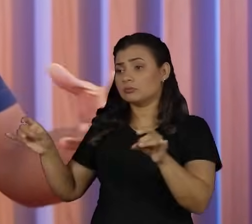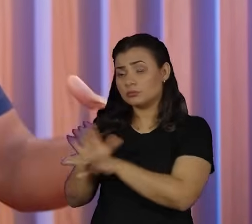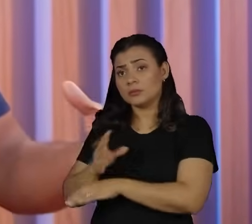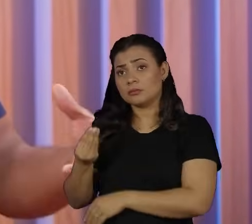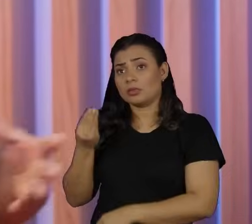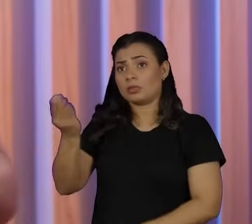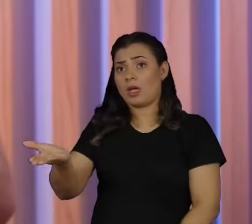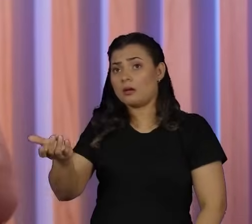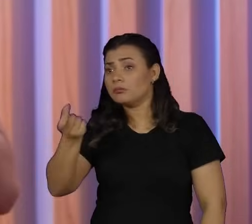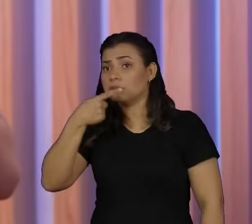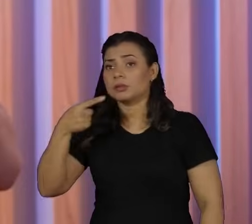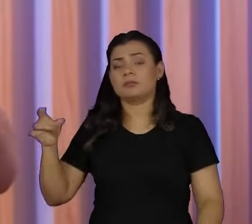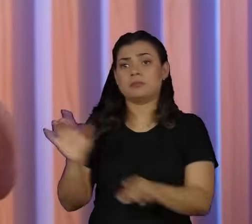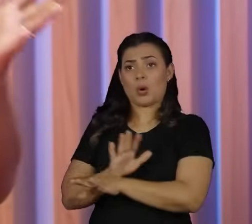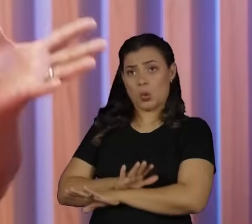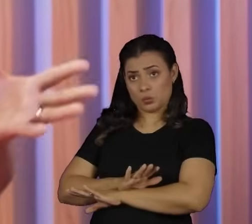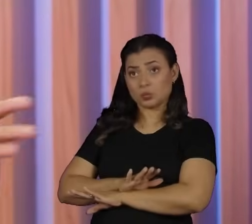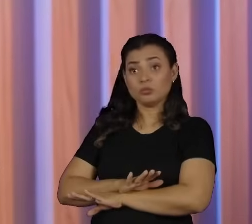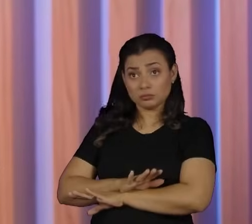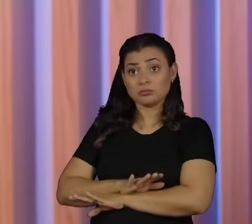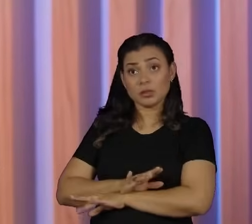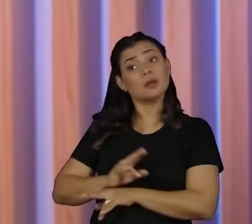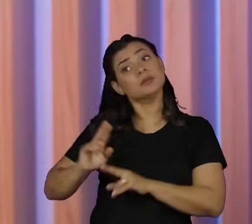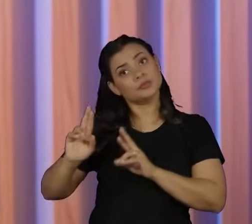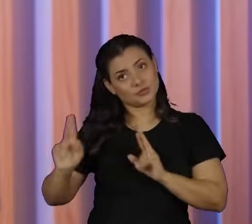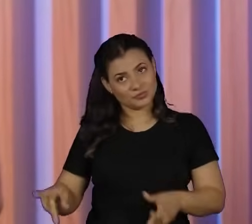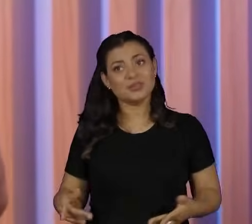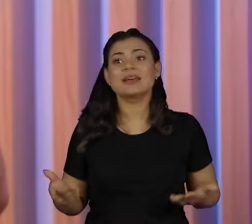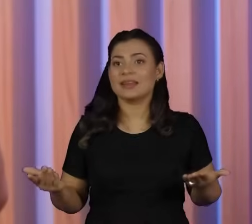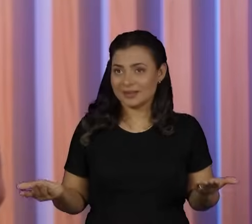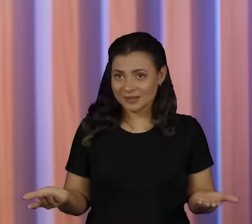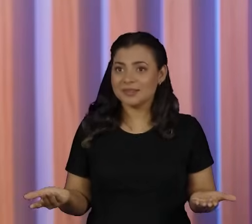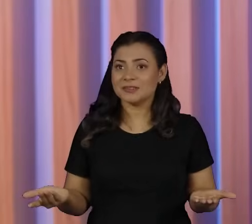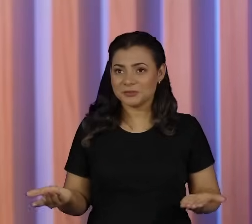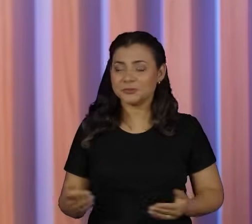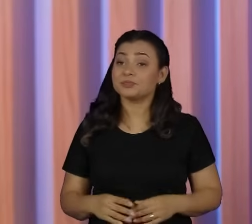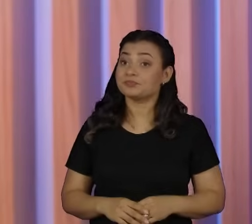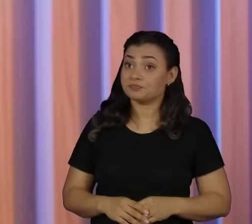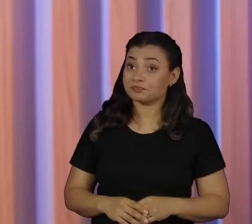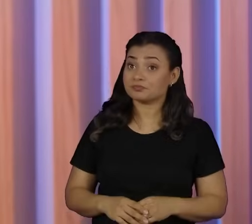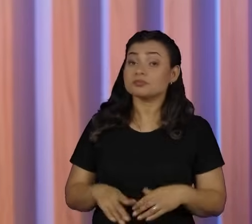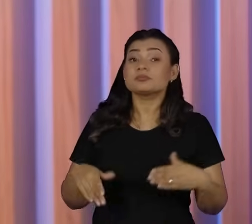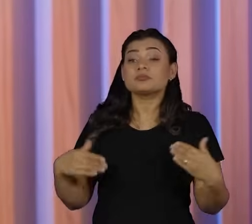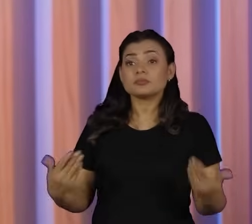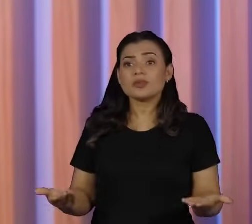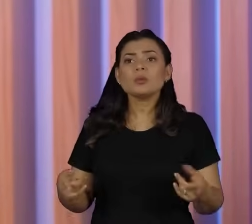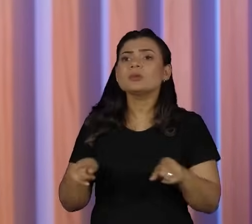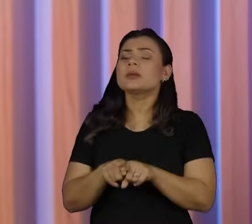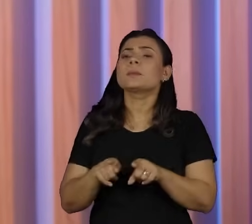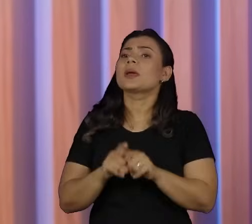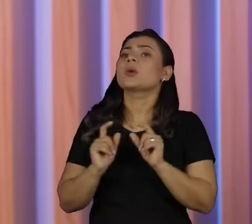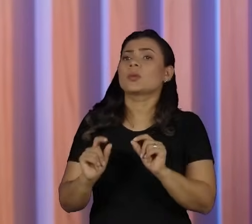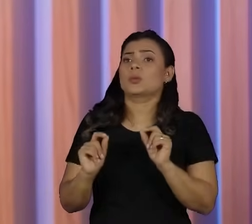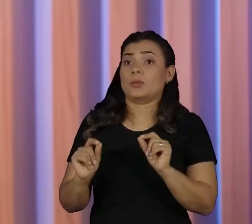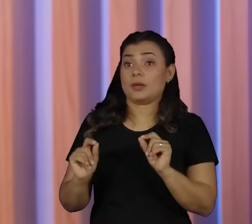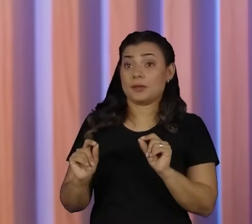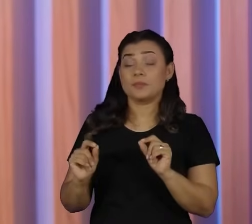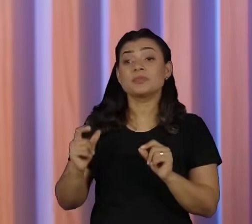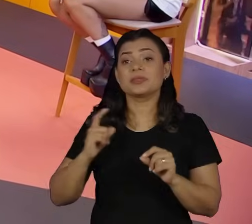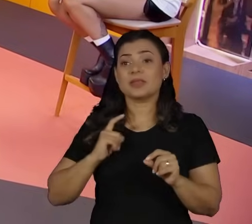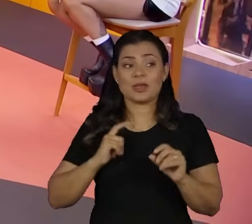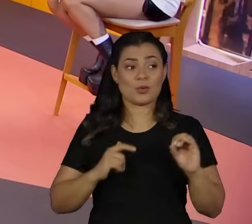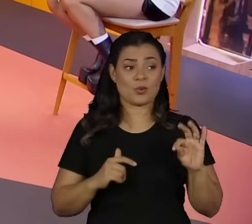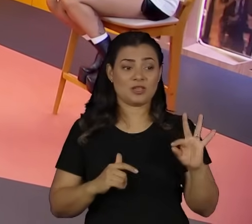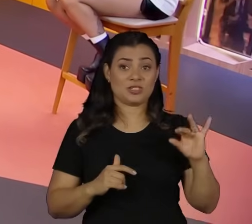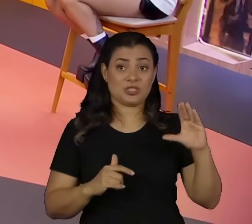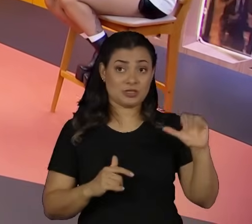larga escala é infinitamente maior. E o detalhe é que a